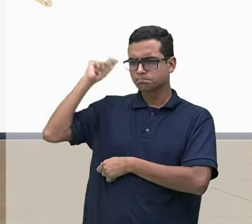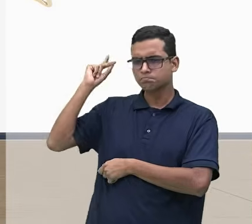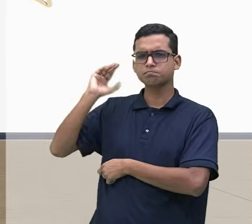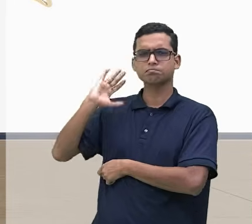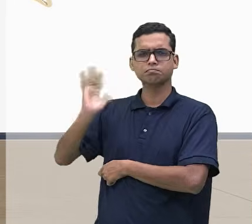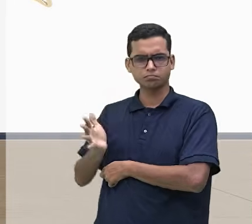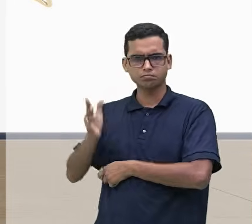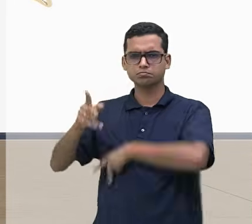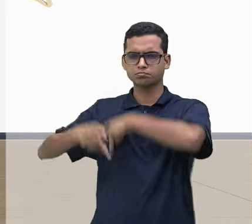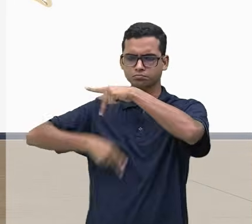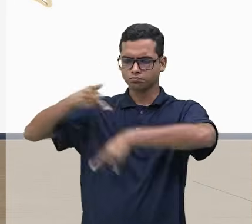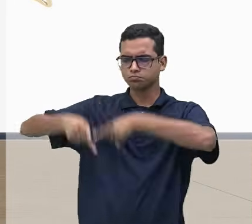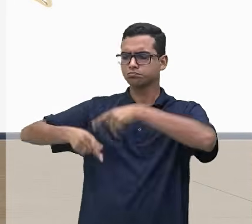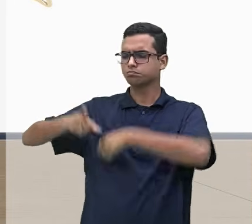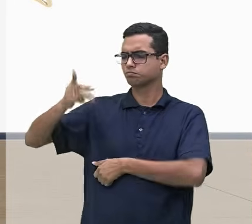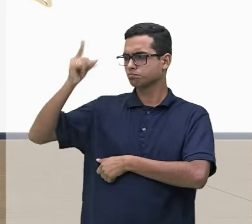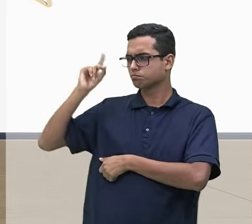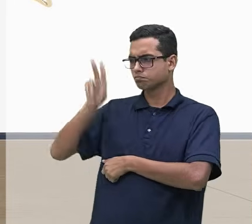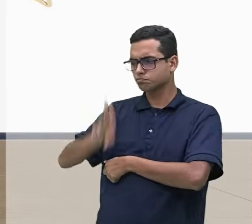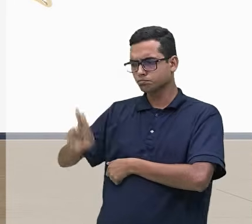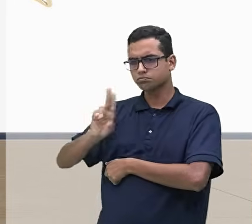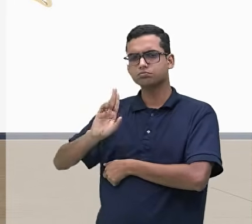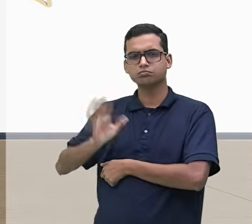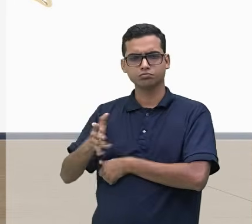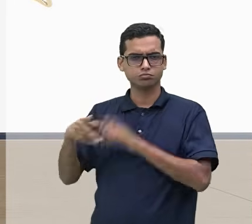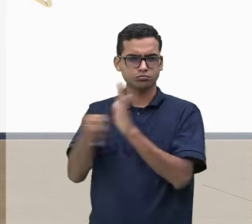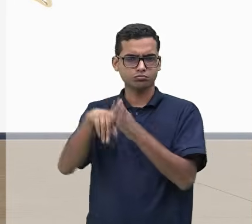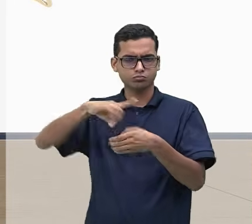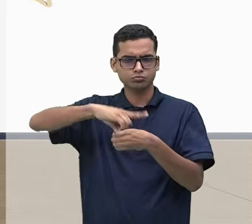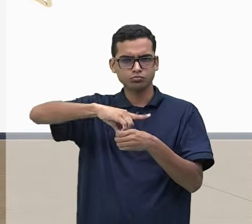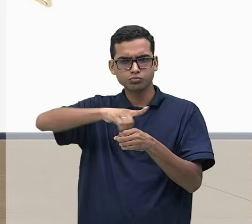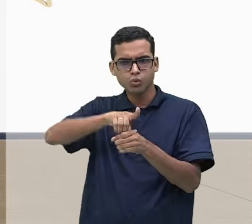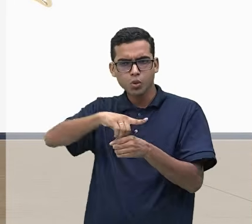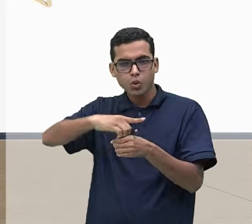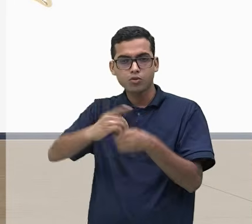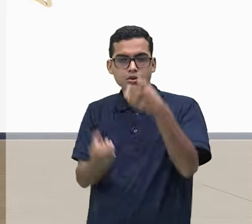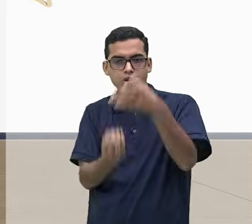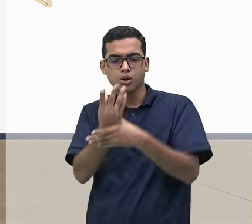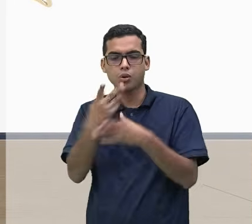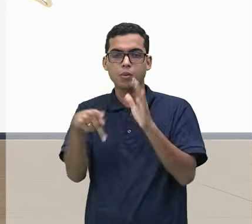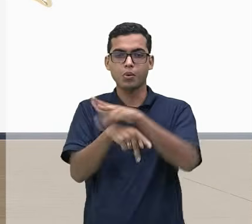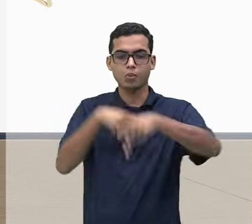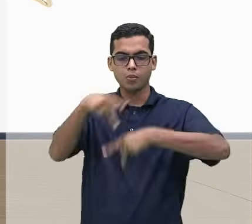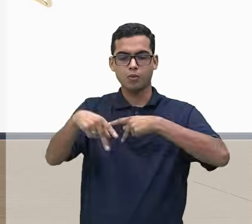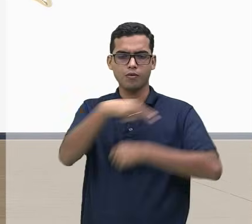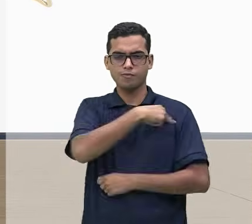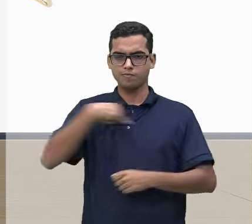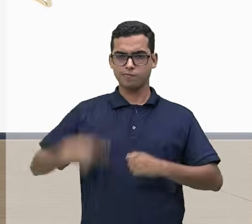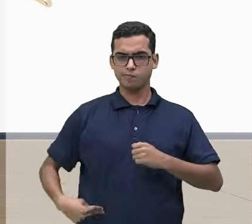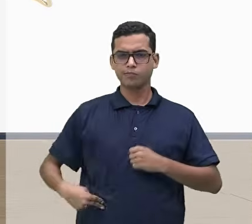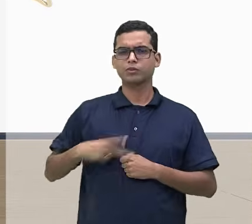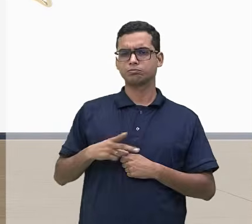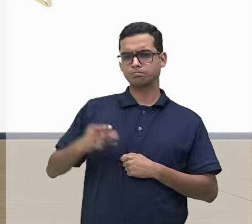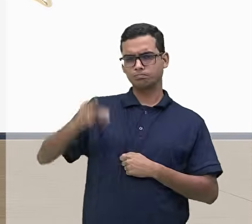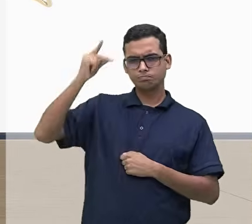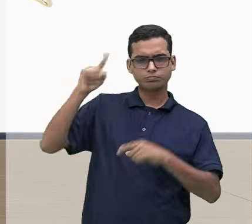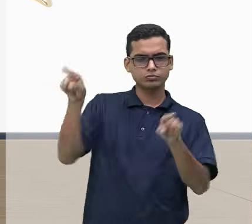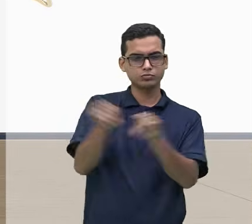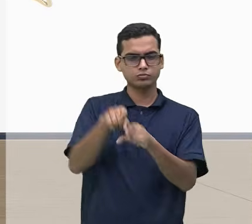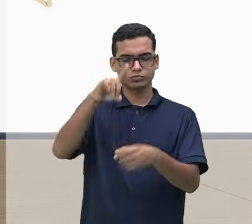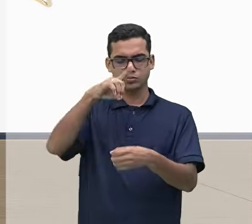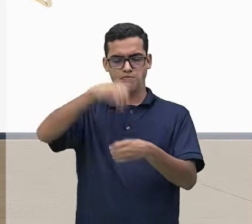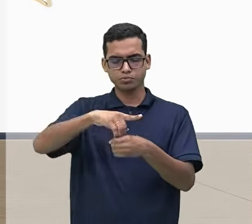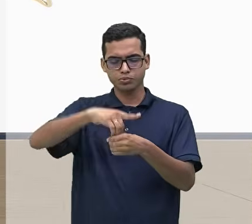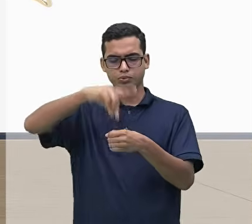povos antigos, né? Então, a bússola ela realmente foi inventada ali pelos chineses há muito tempo, tá? Vai possuir uma agulha imantada